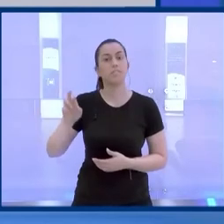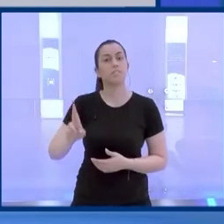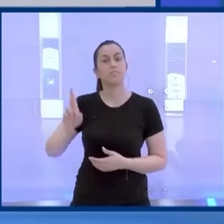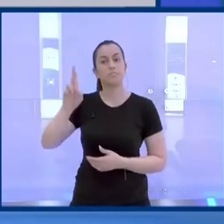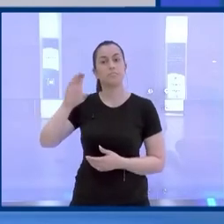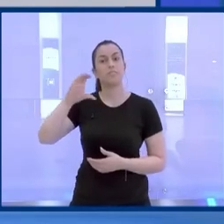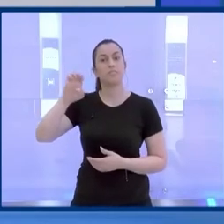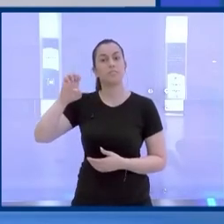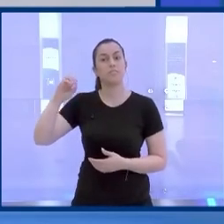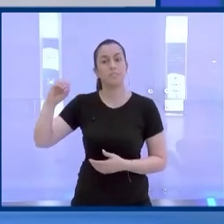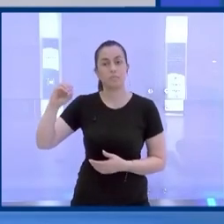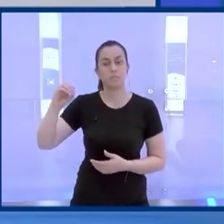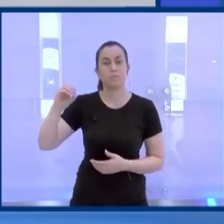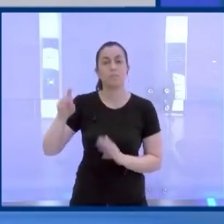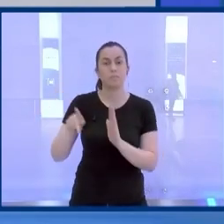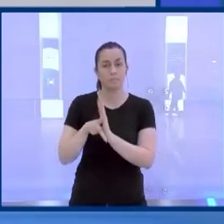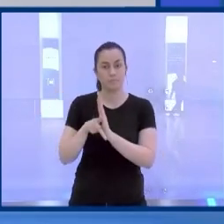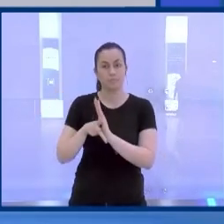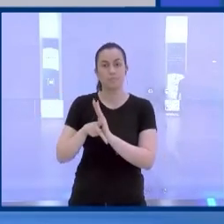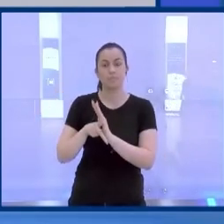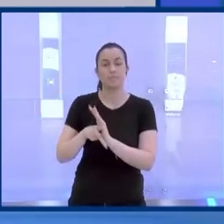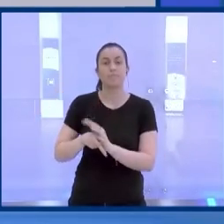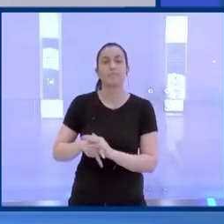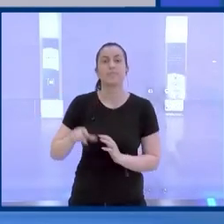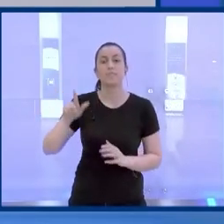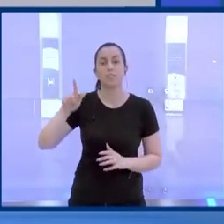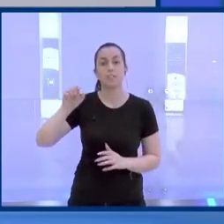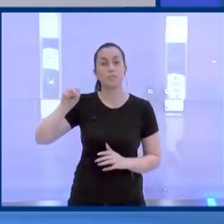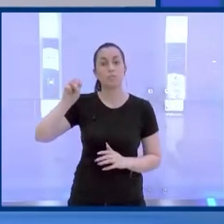e a batida de martelo.